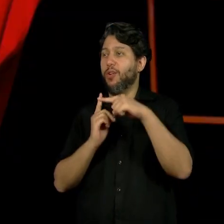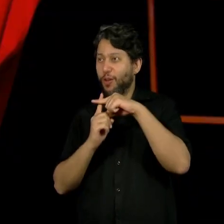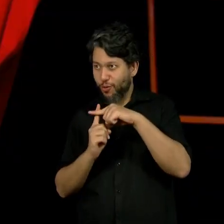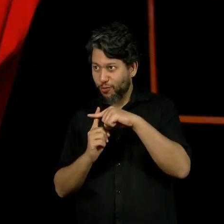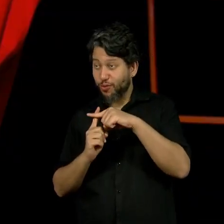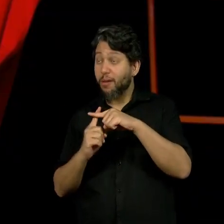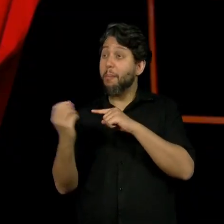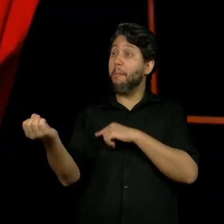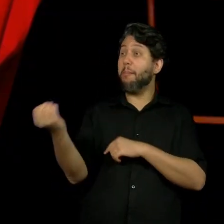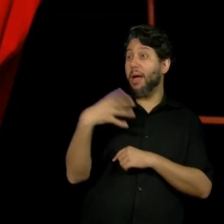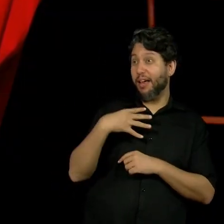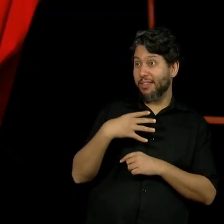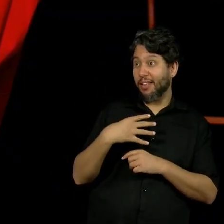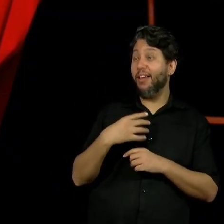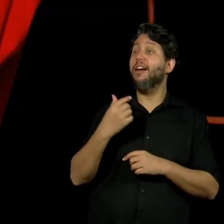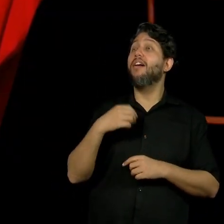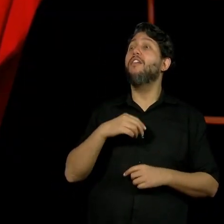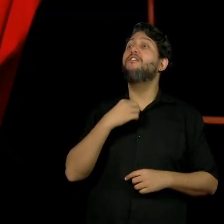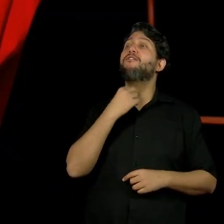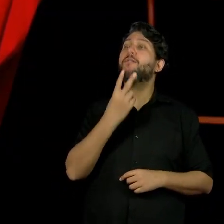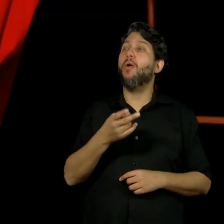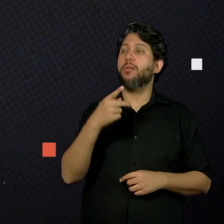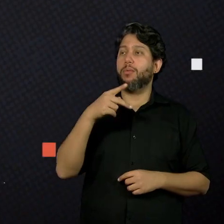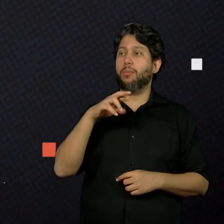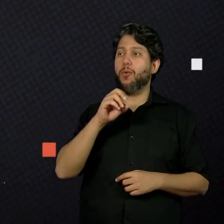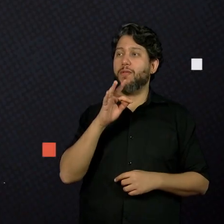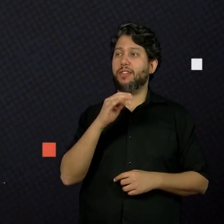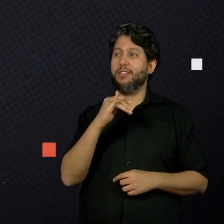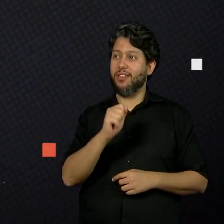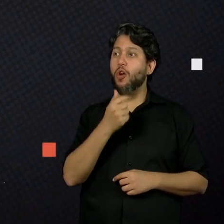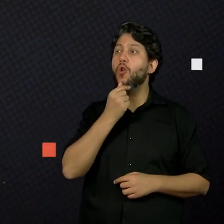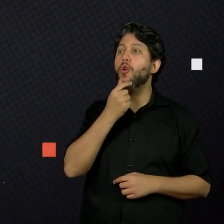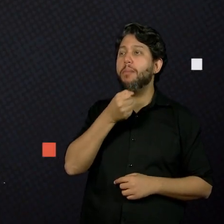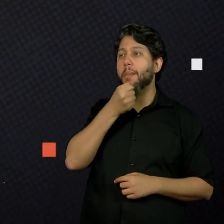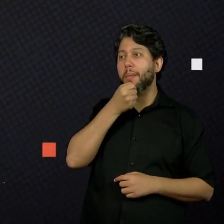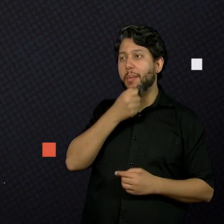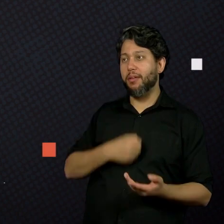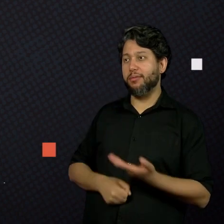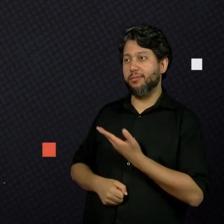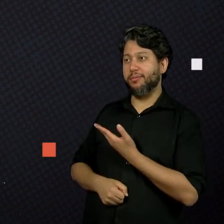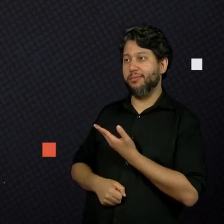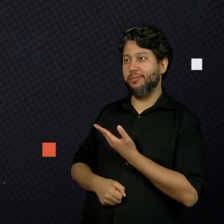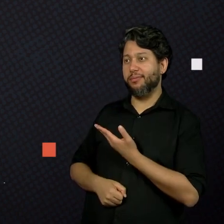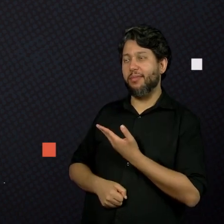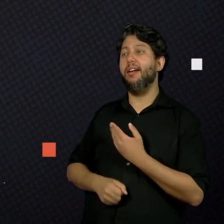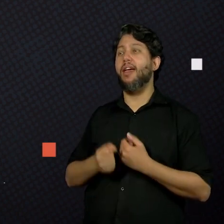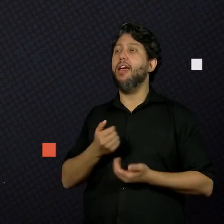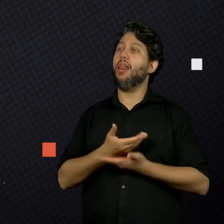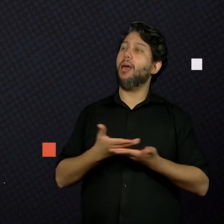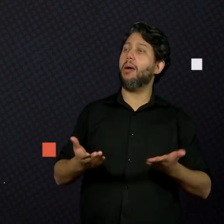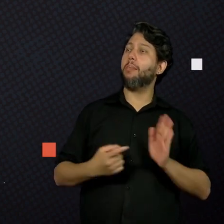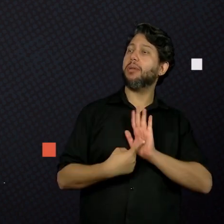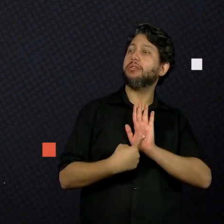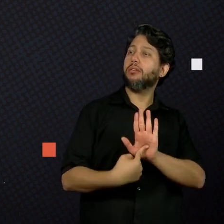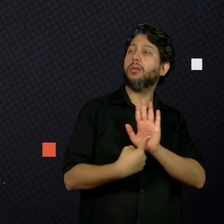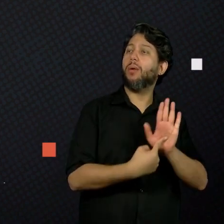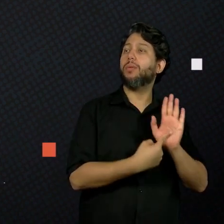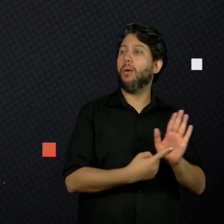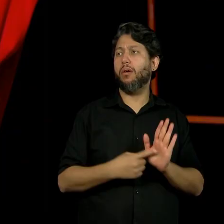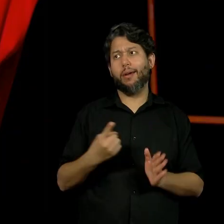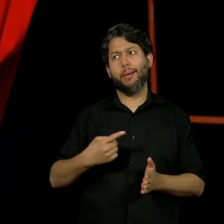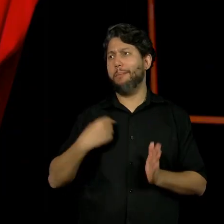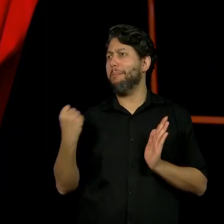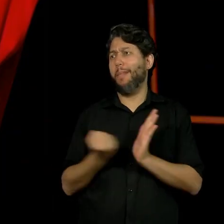Voz da Profecia, apresentado por Roberto Rabelo, que era um programa que marcou a infância, a vida toda da gente. Você ouvia